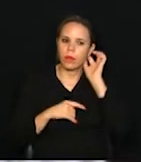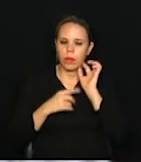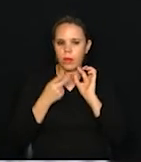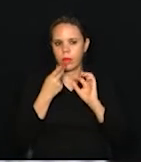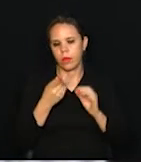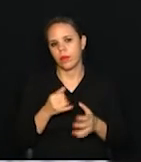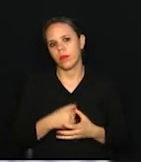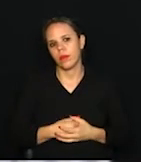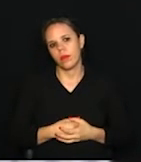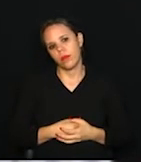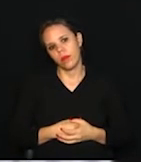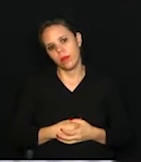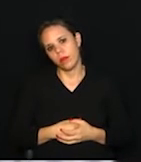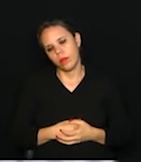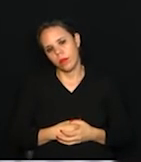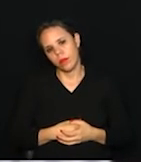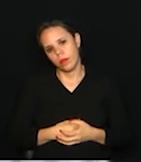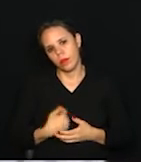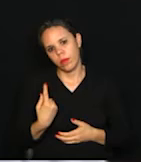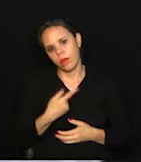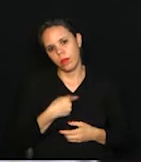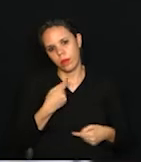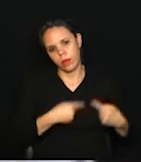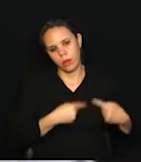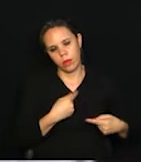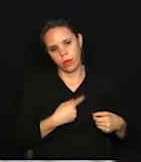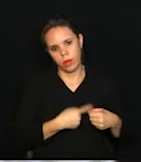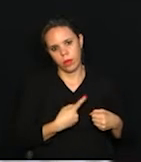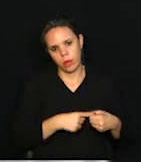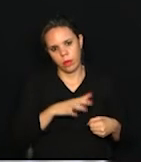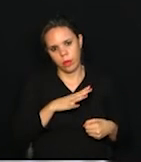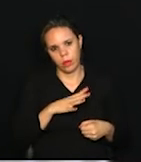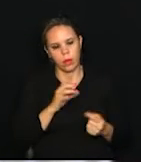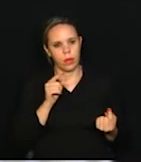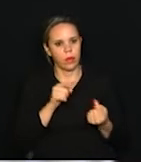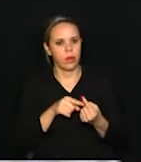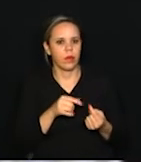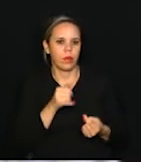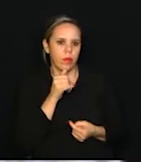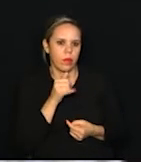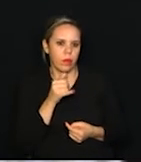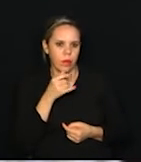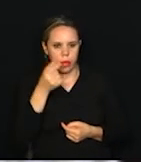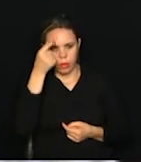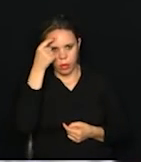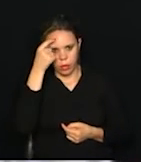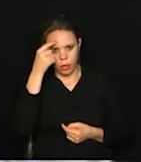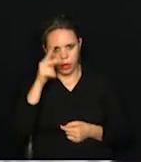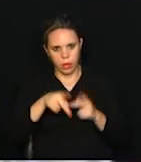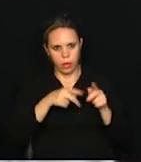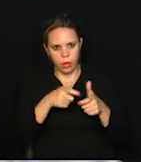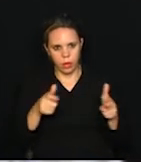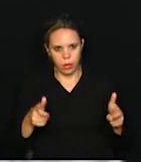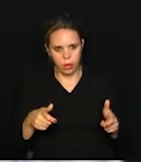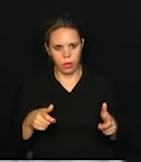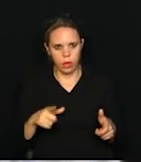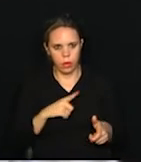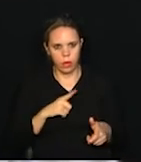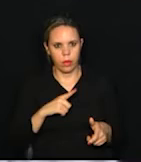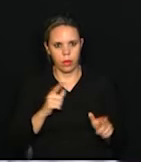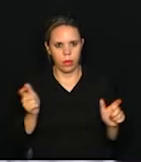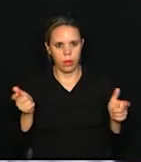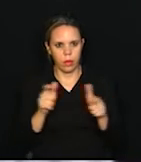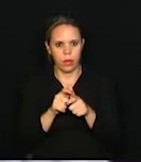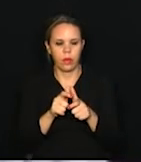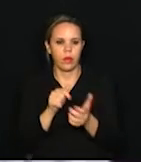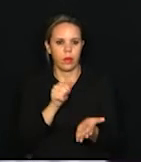vamos supor que a nossa política municipal venha no sentido de conscientizar cada vez mais o cidadão para que tenhamos o menor índice